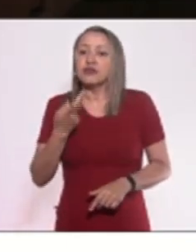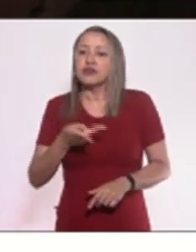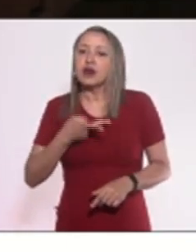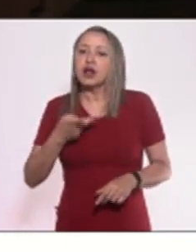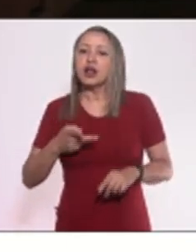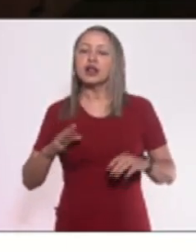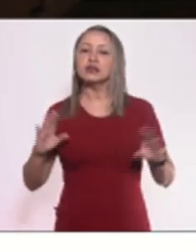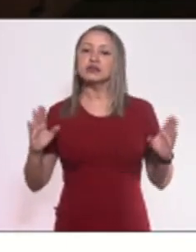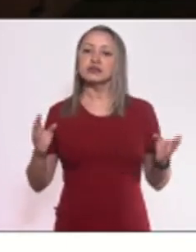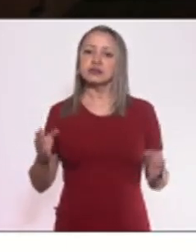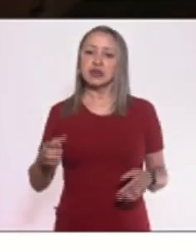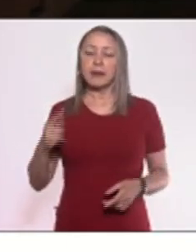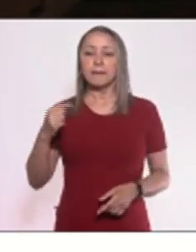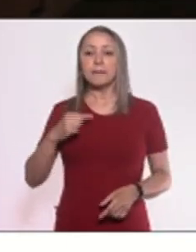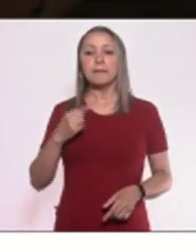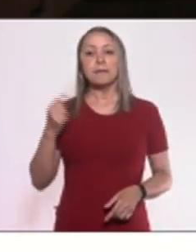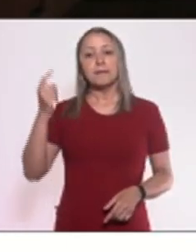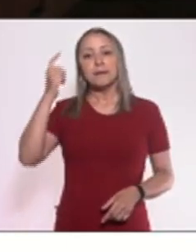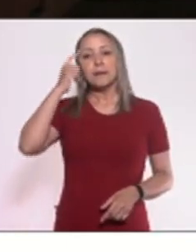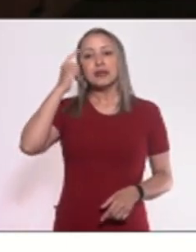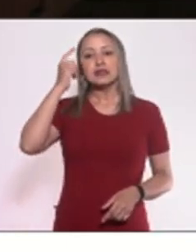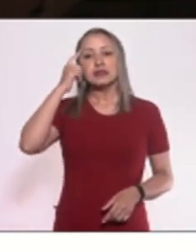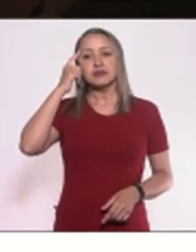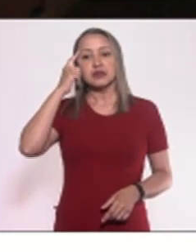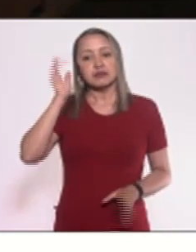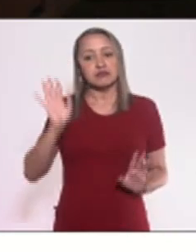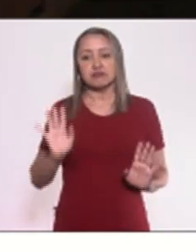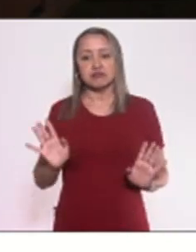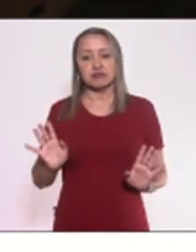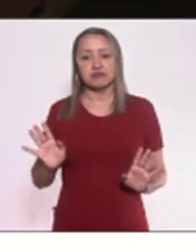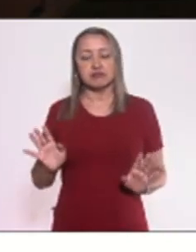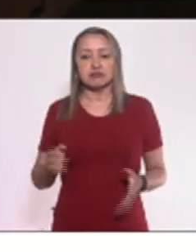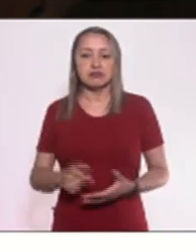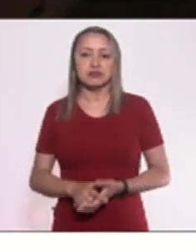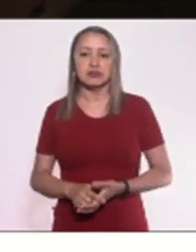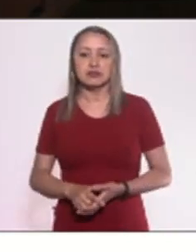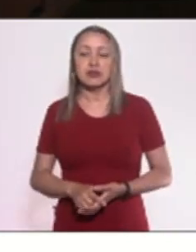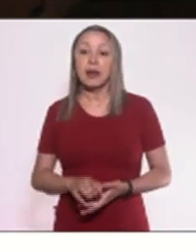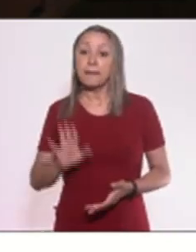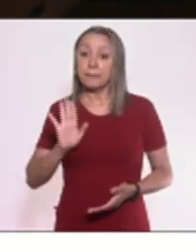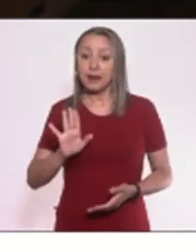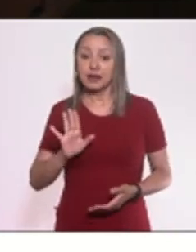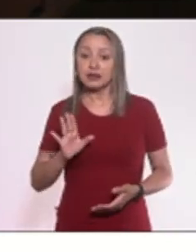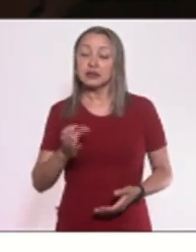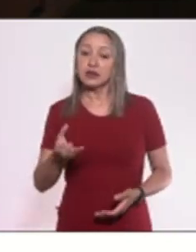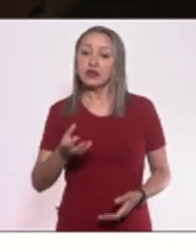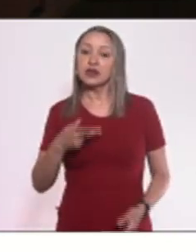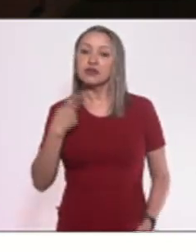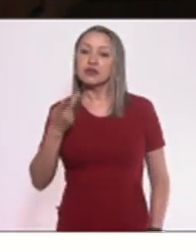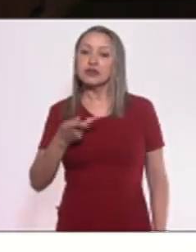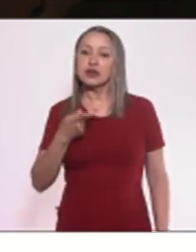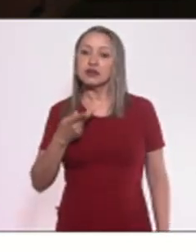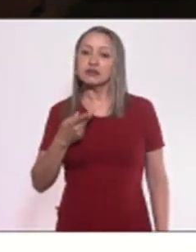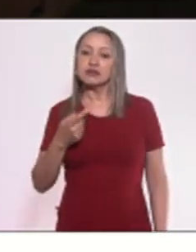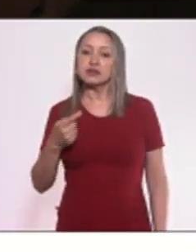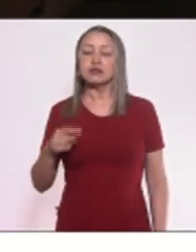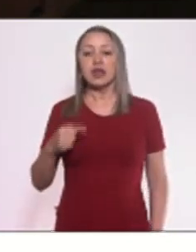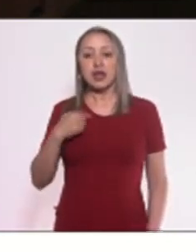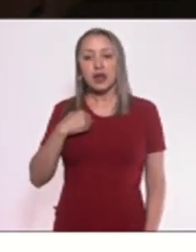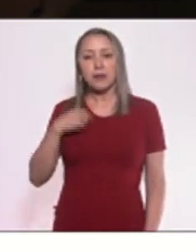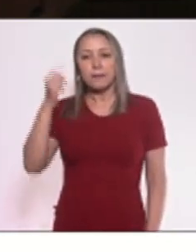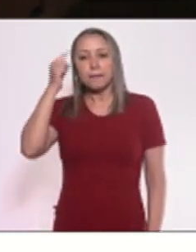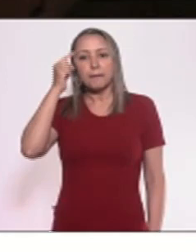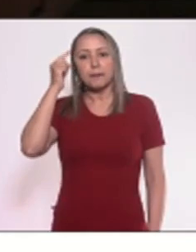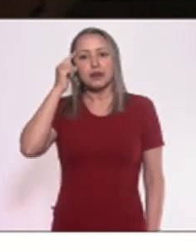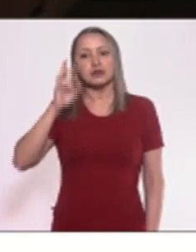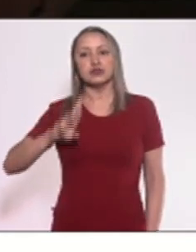a minha posição, que não vale nada como posição, mas vale como minha opinião,